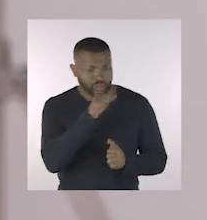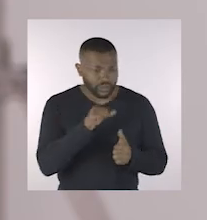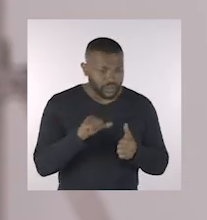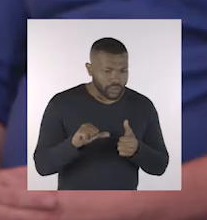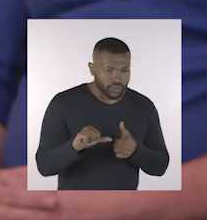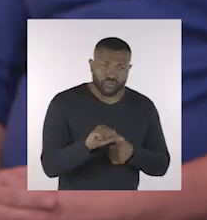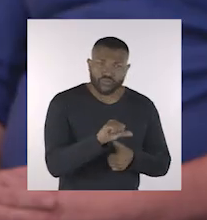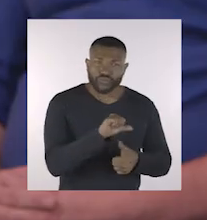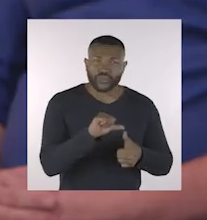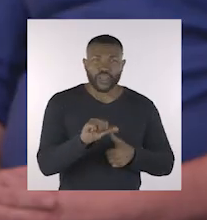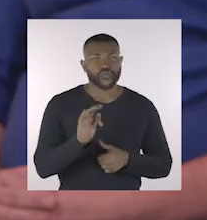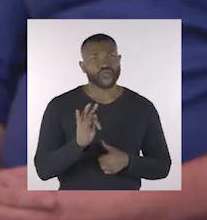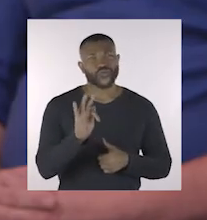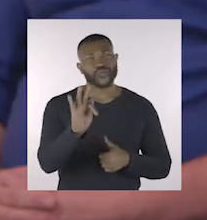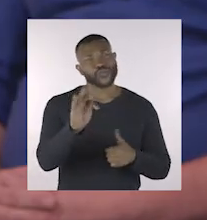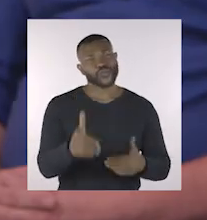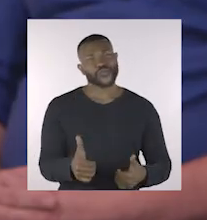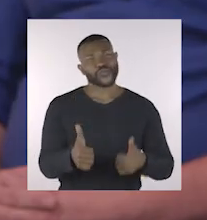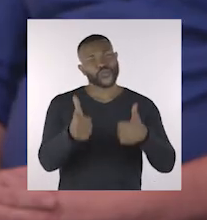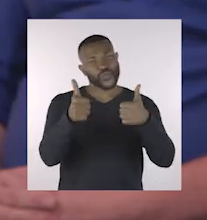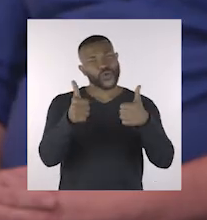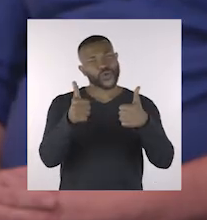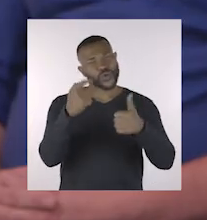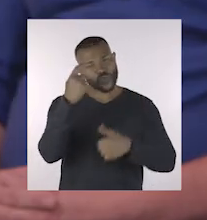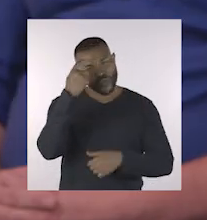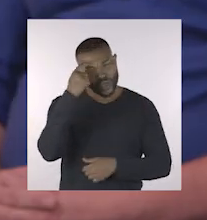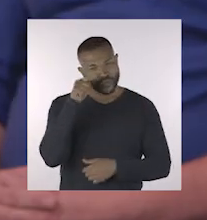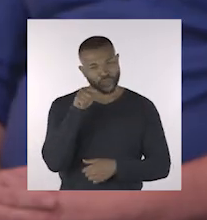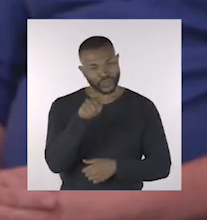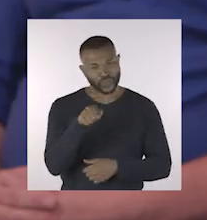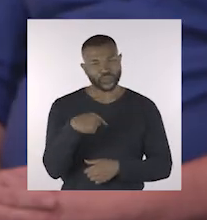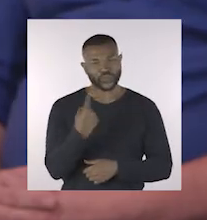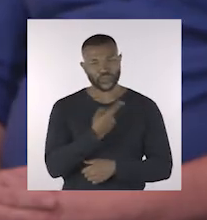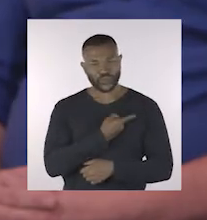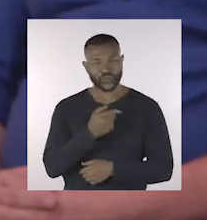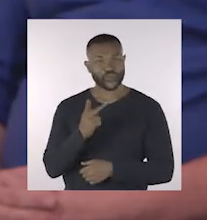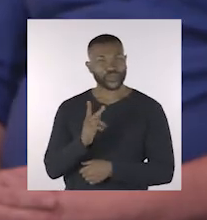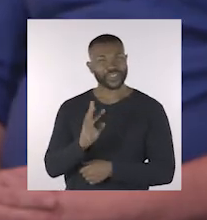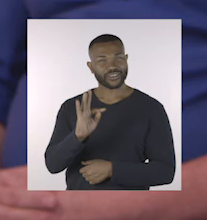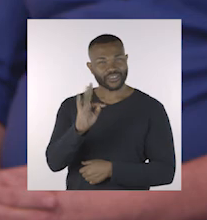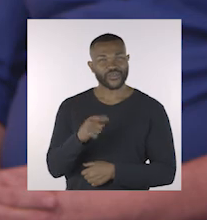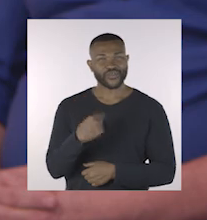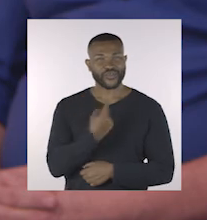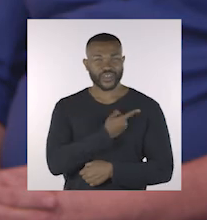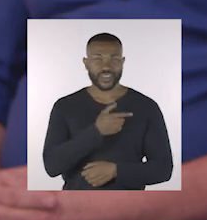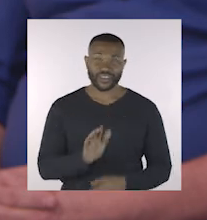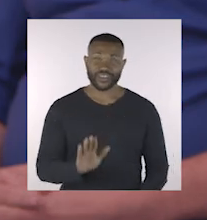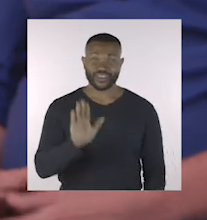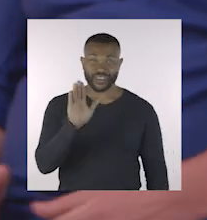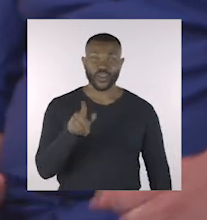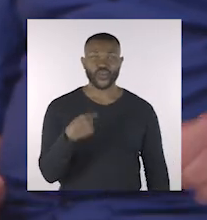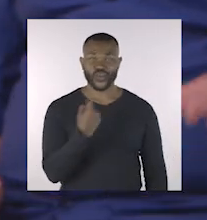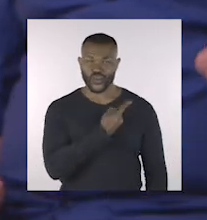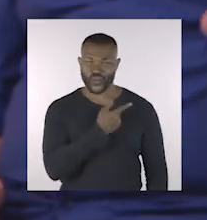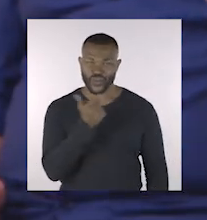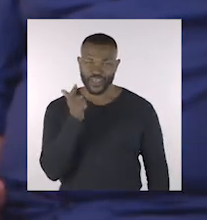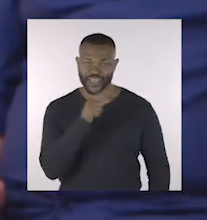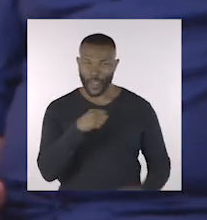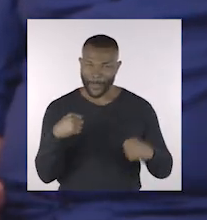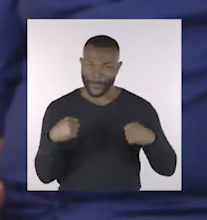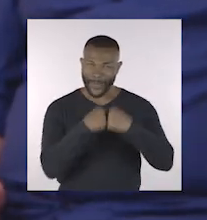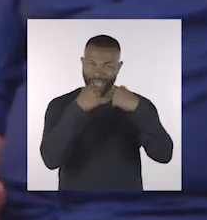de calamidade que tá vivendo para um futuro melhor eu acho que isso é o nosso PT essa é a nossa candidatura